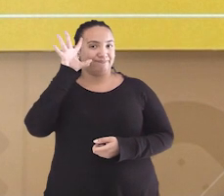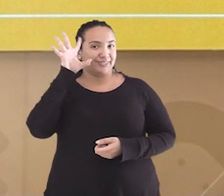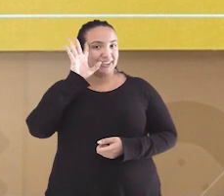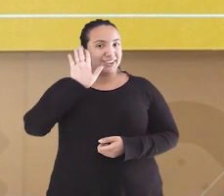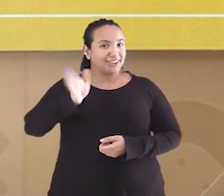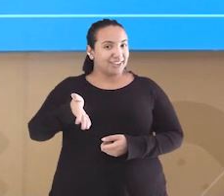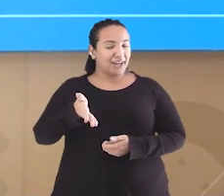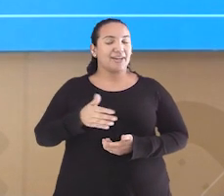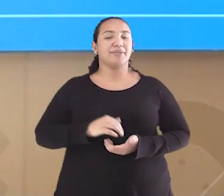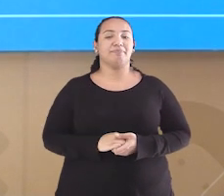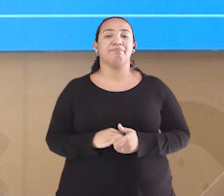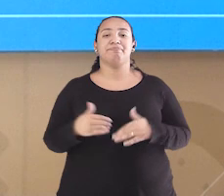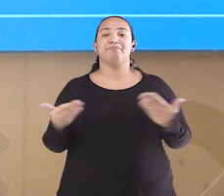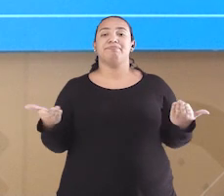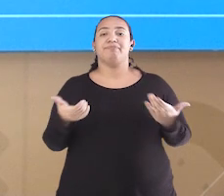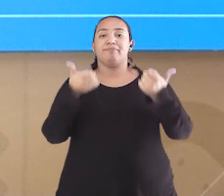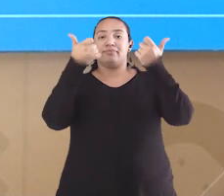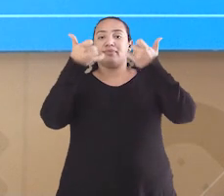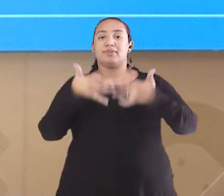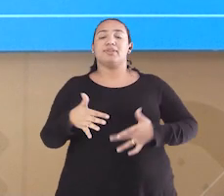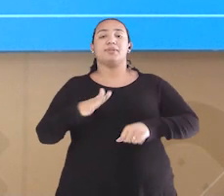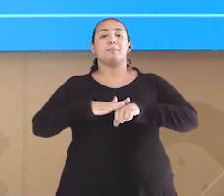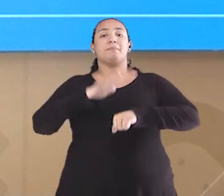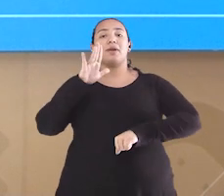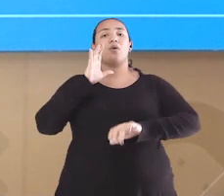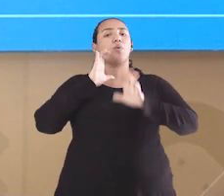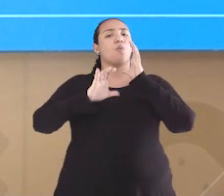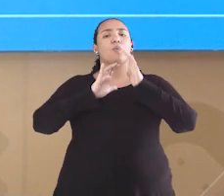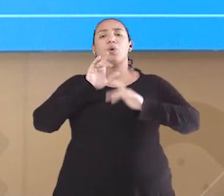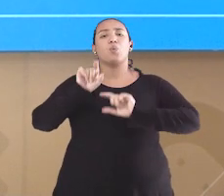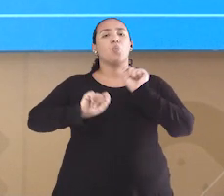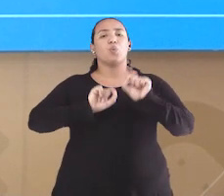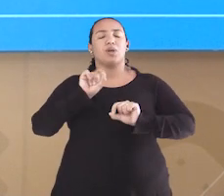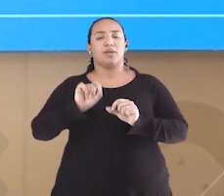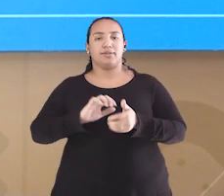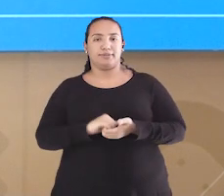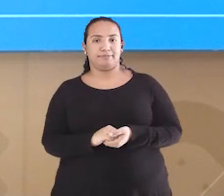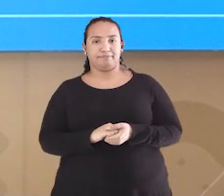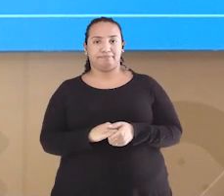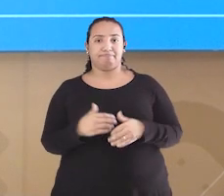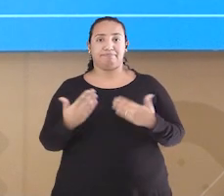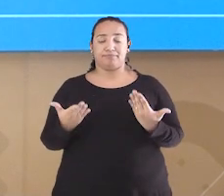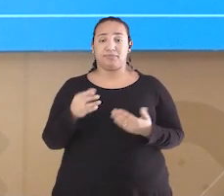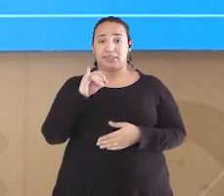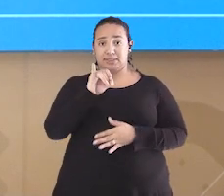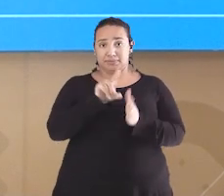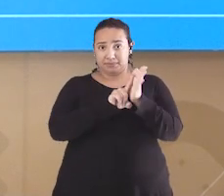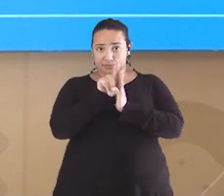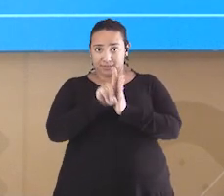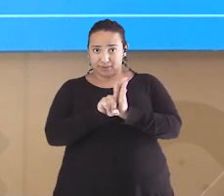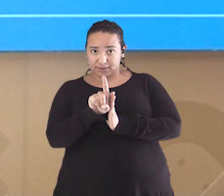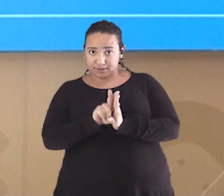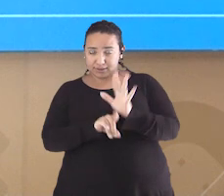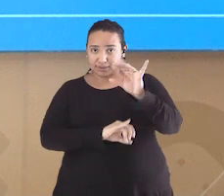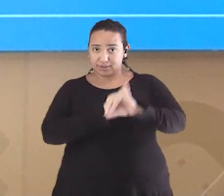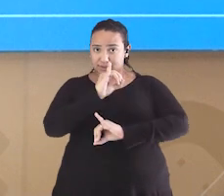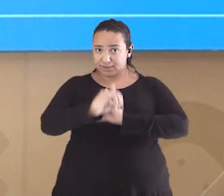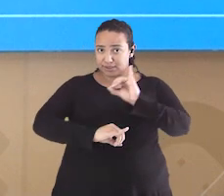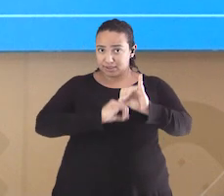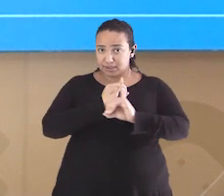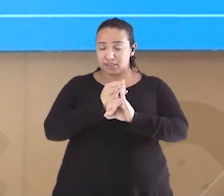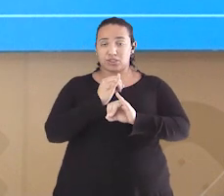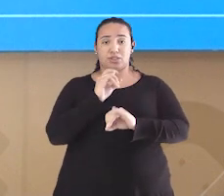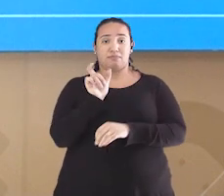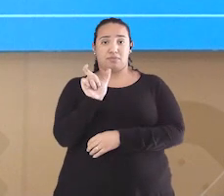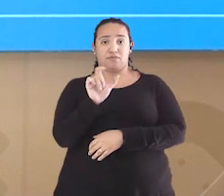Pensaram aí? Vamos falar um pouquinho mais sobre o que é a comunicação? Se a gente pesquisar no Google, descobrimos que a